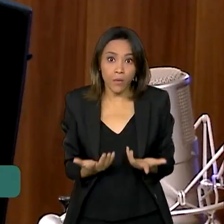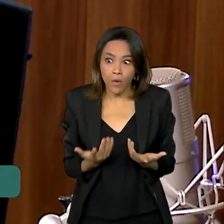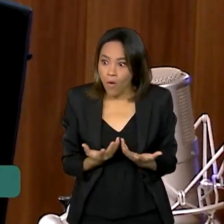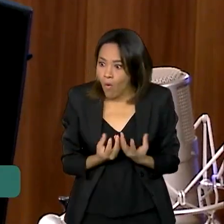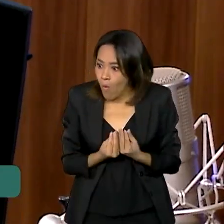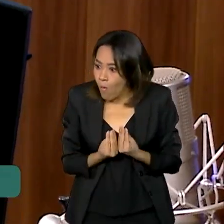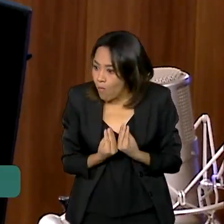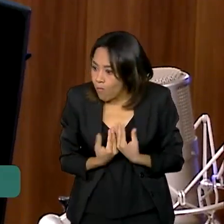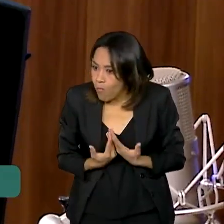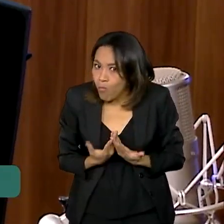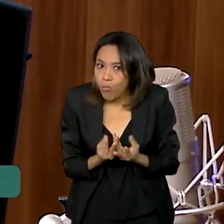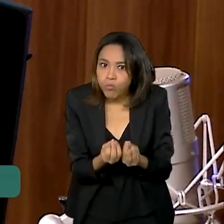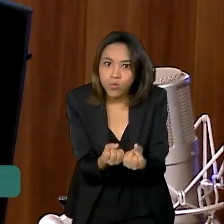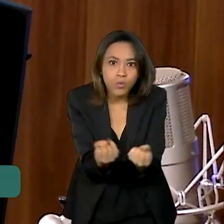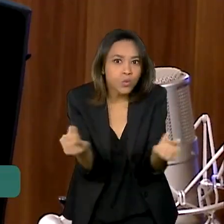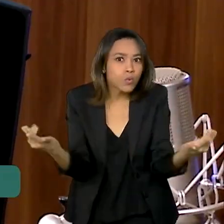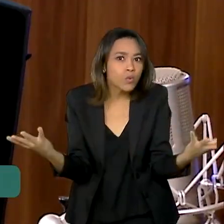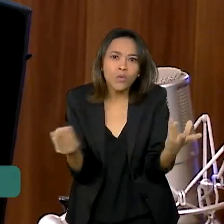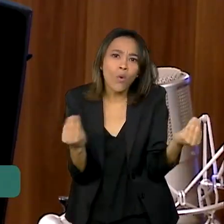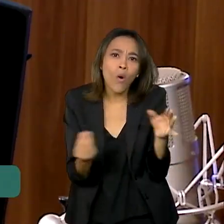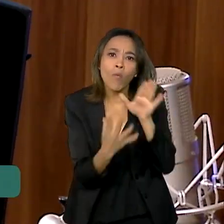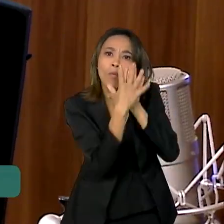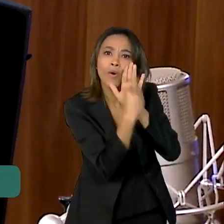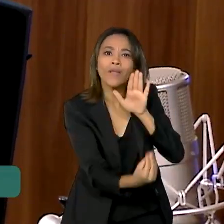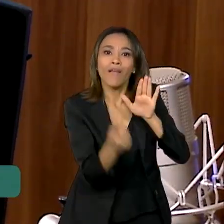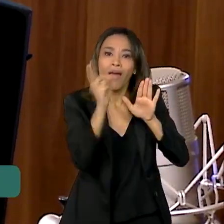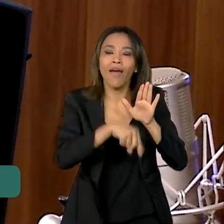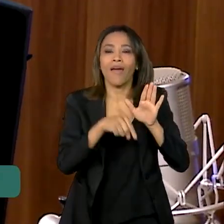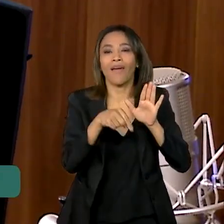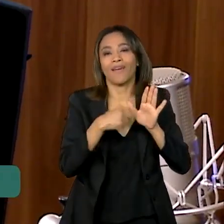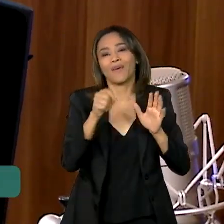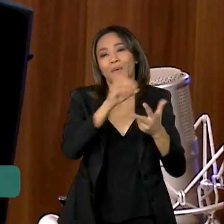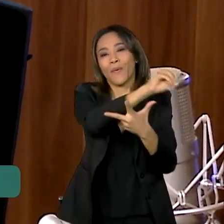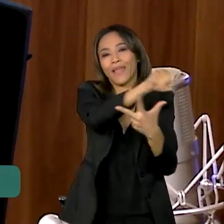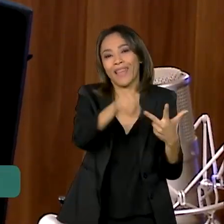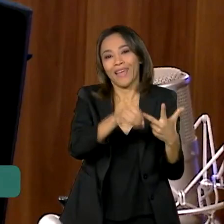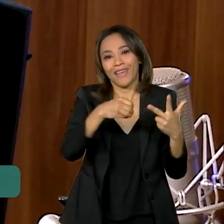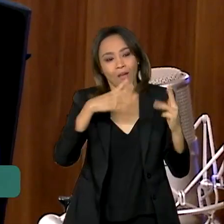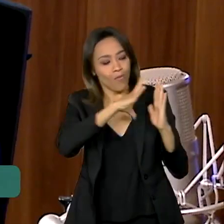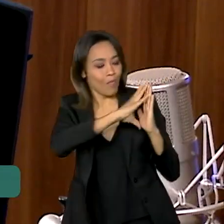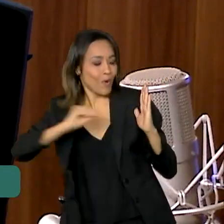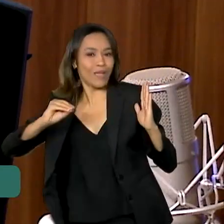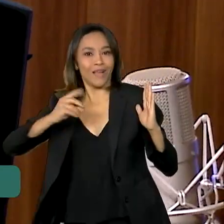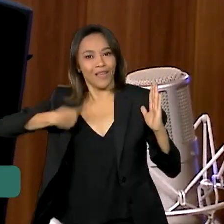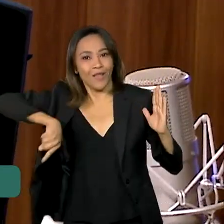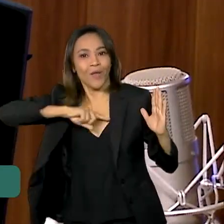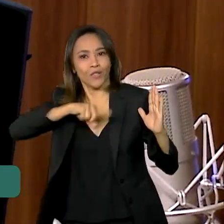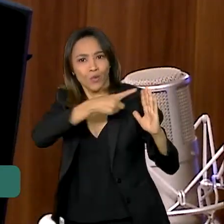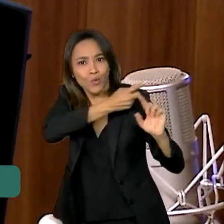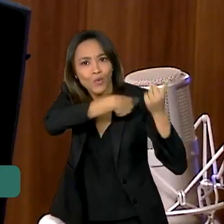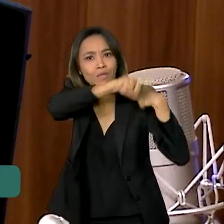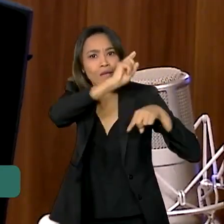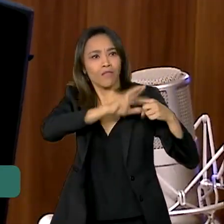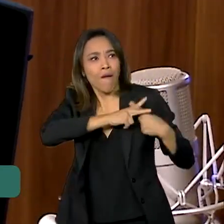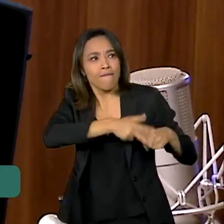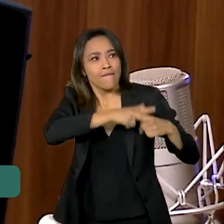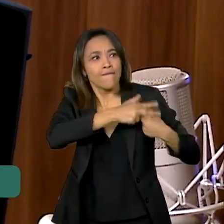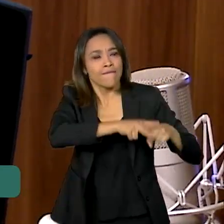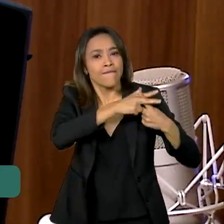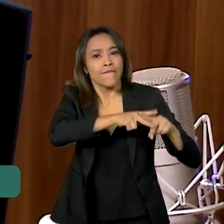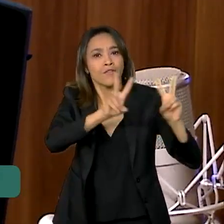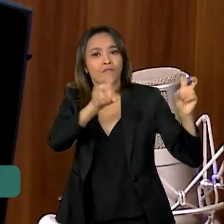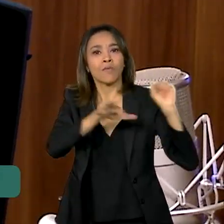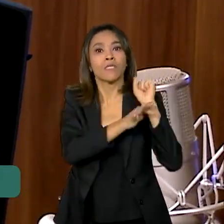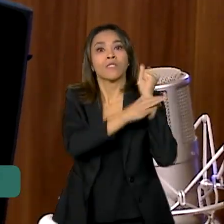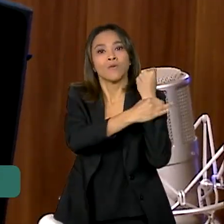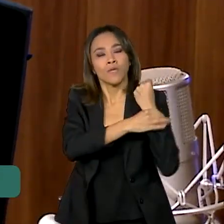esse esquema? Vem do Enem, né, porque o Enem, de fato, depois de tantos anos, né, com grande sucesso, ele foi aperfeiçoando esse esquema de